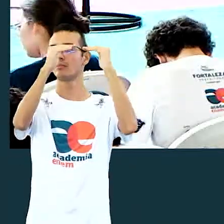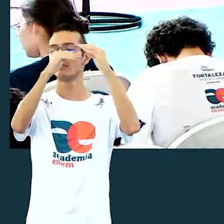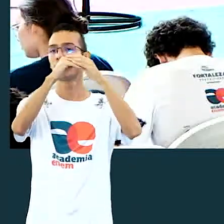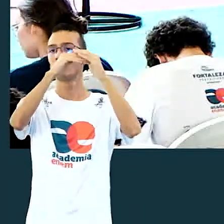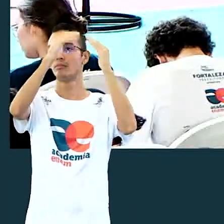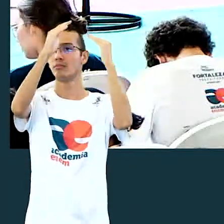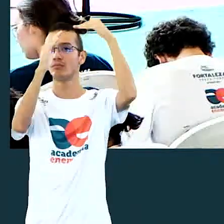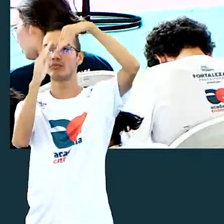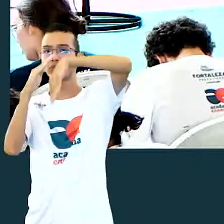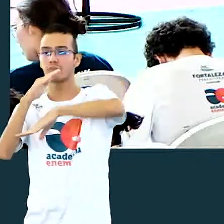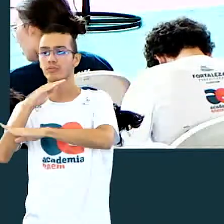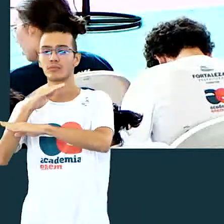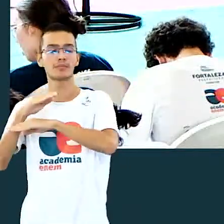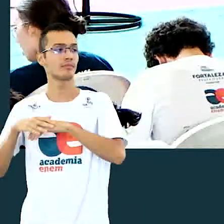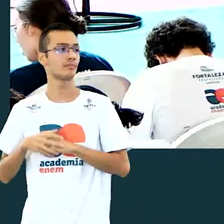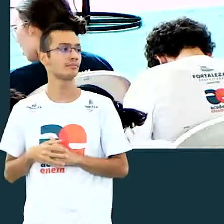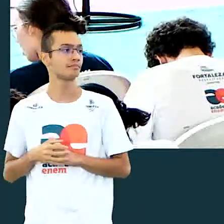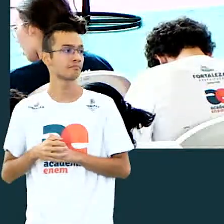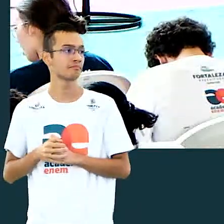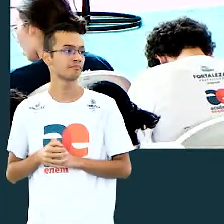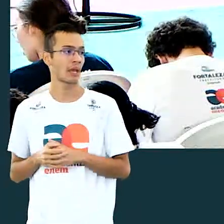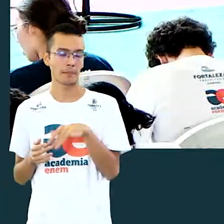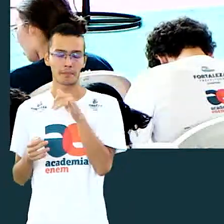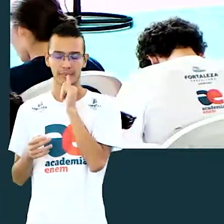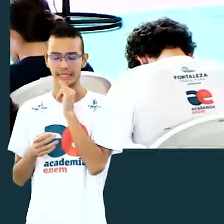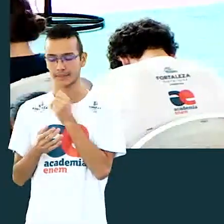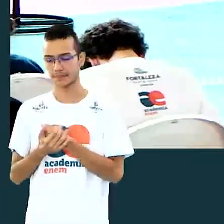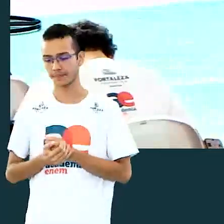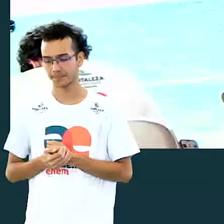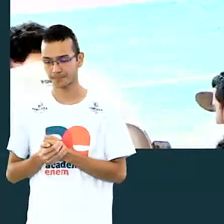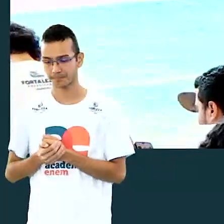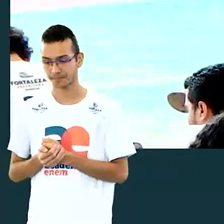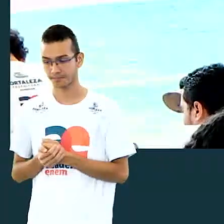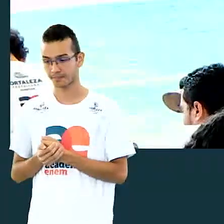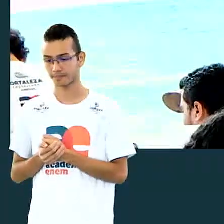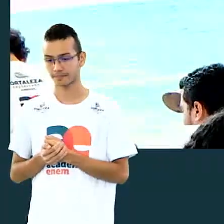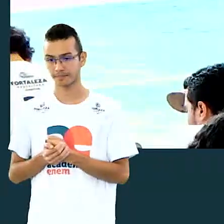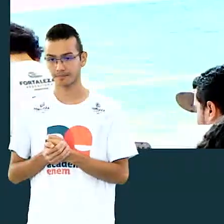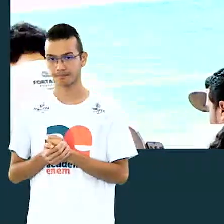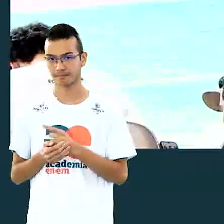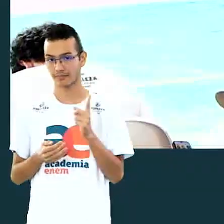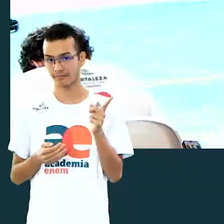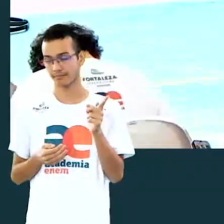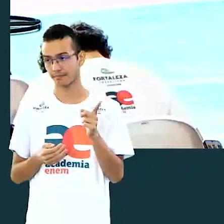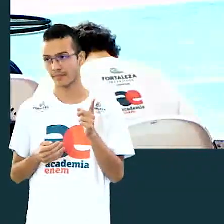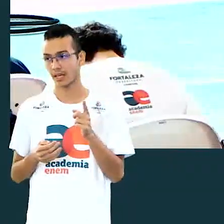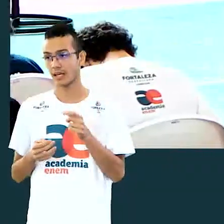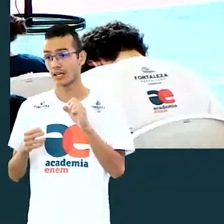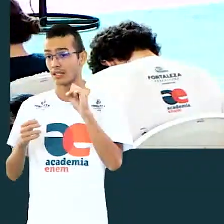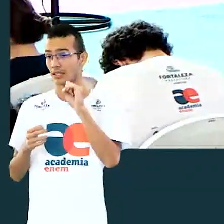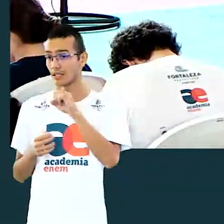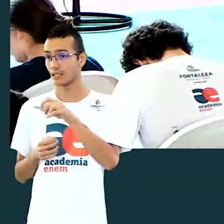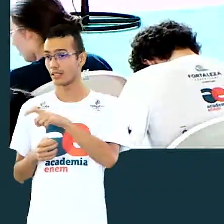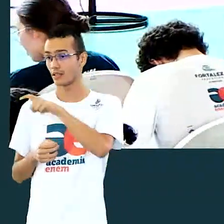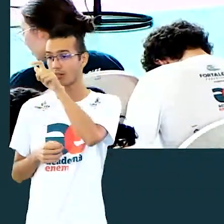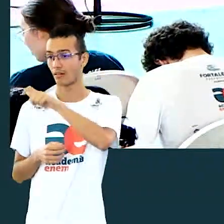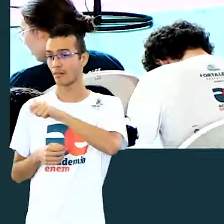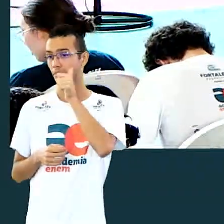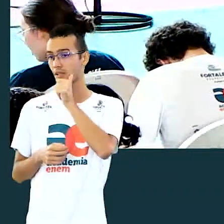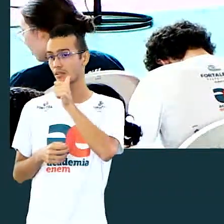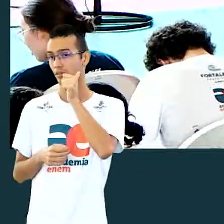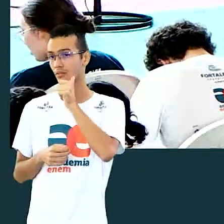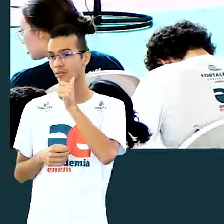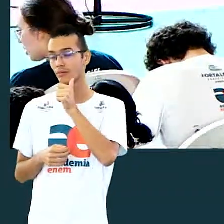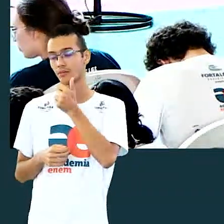que você se movimente, como é teu nome? Para que a Manuele possa deslizar, é